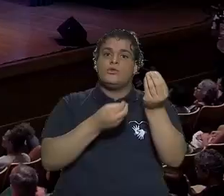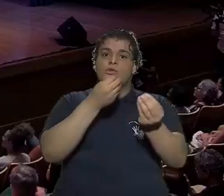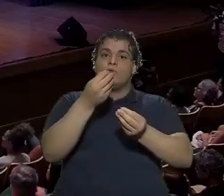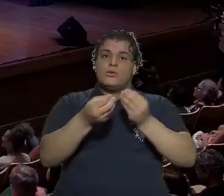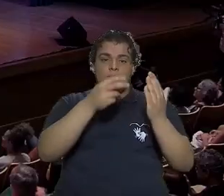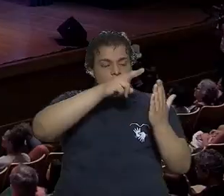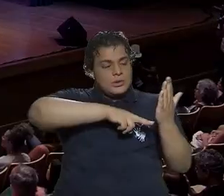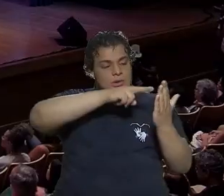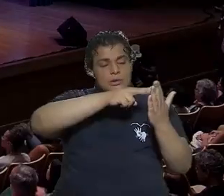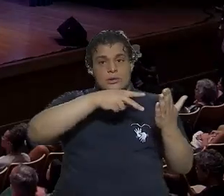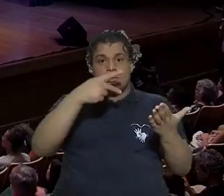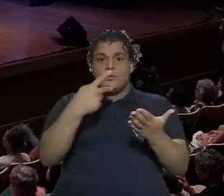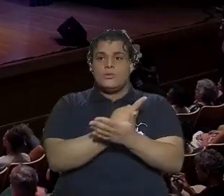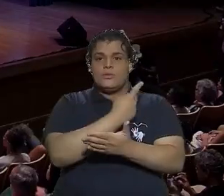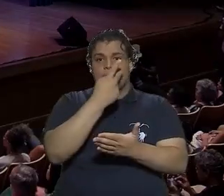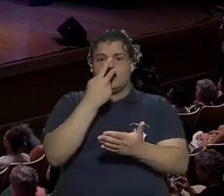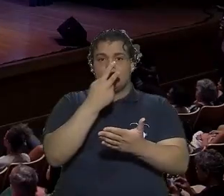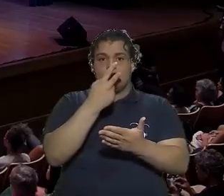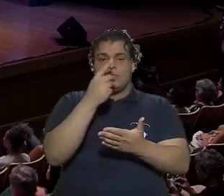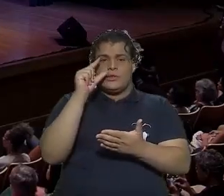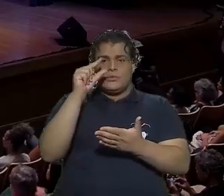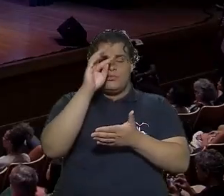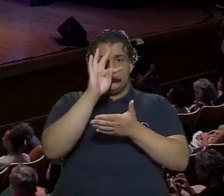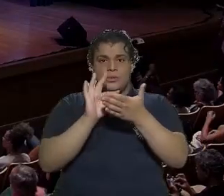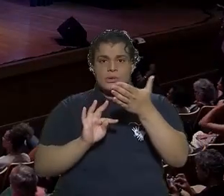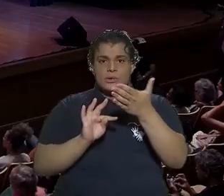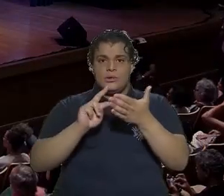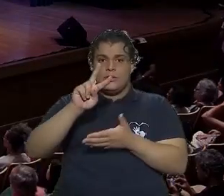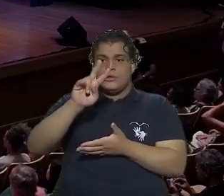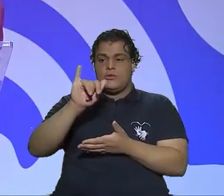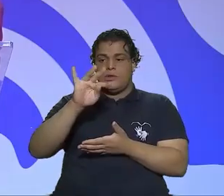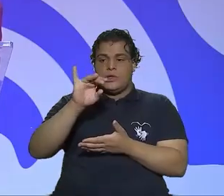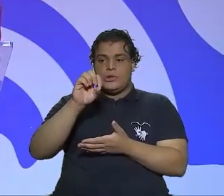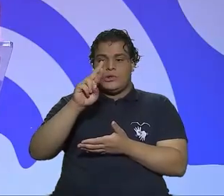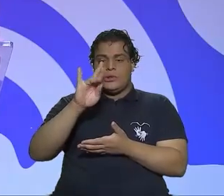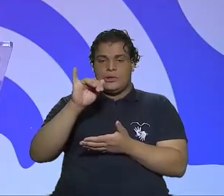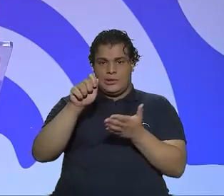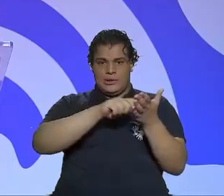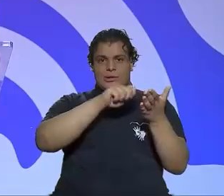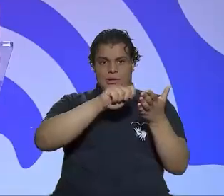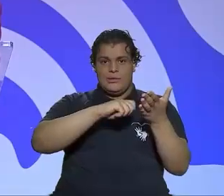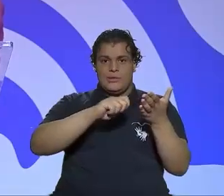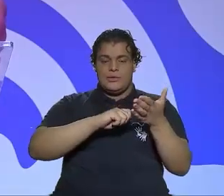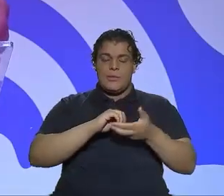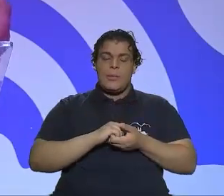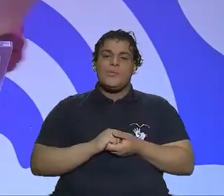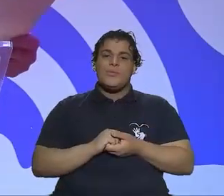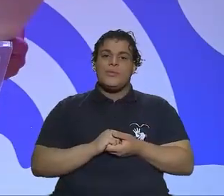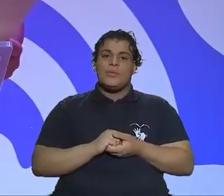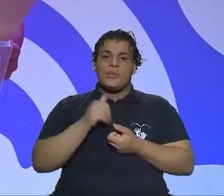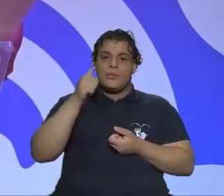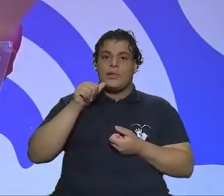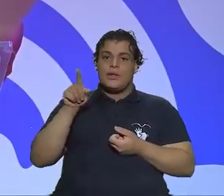as leituras se deram, e esse é um trecho escrito pela Vitória, está aqui, né? E ela